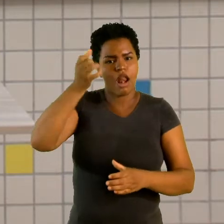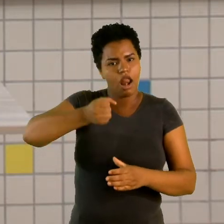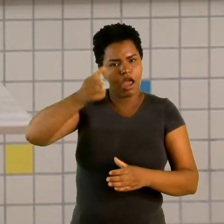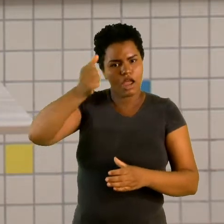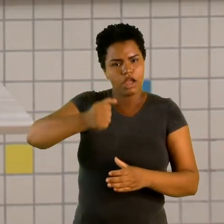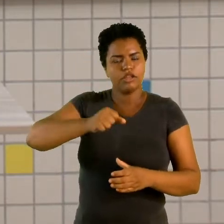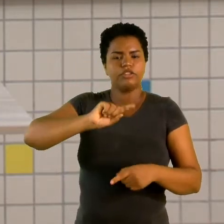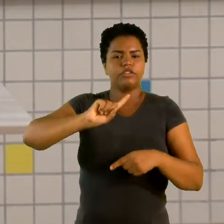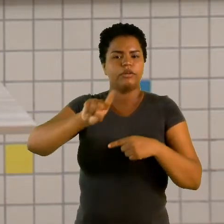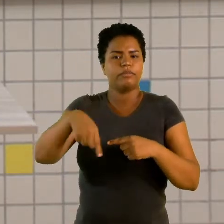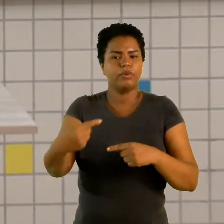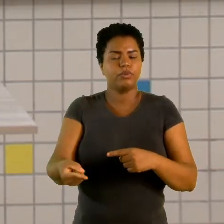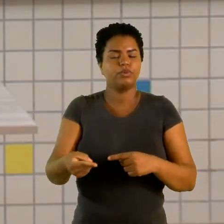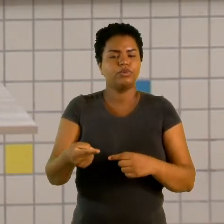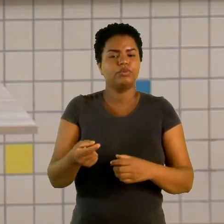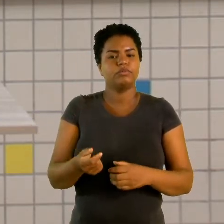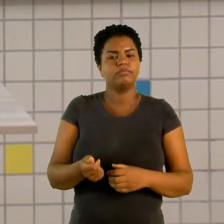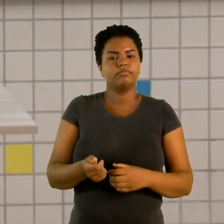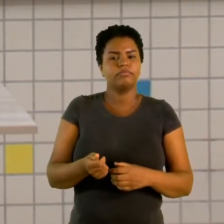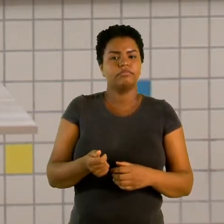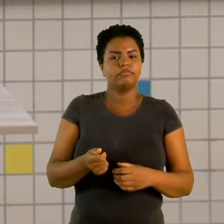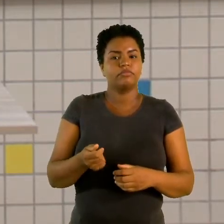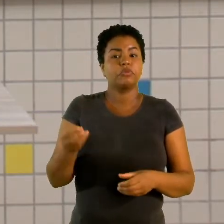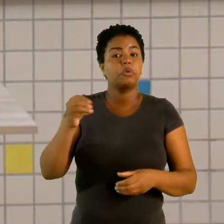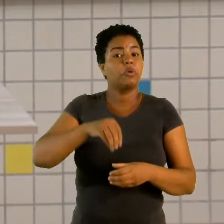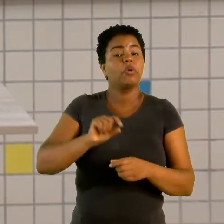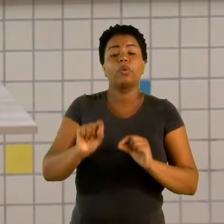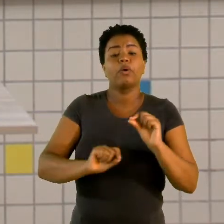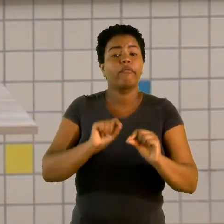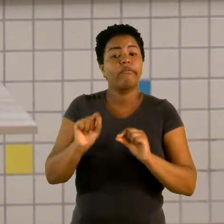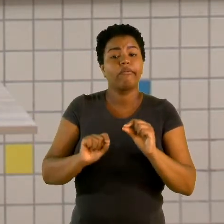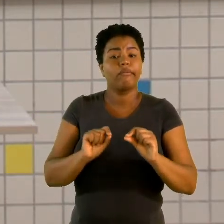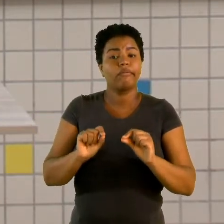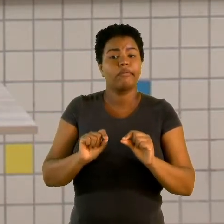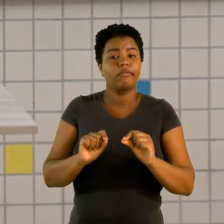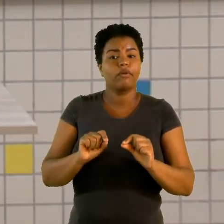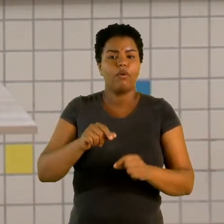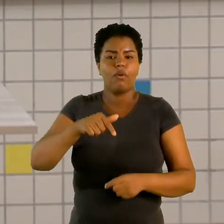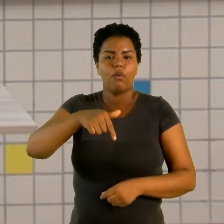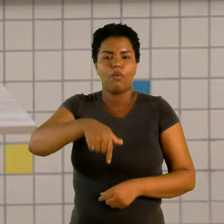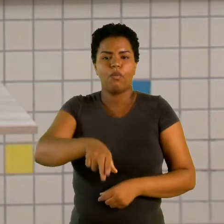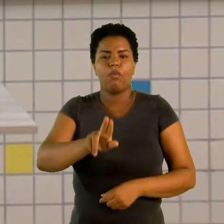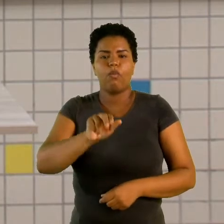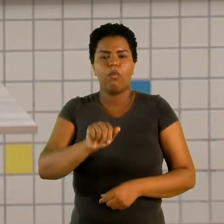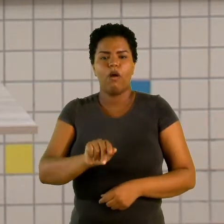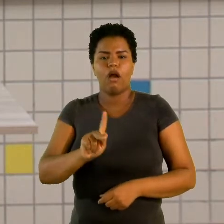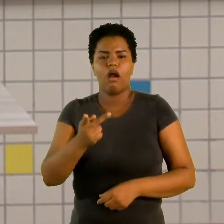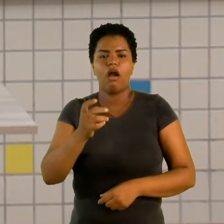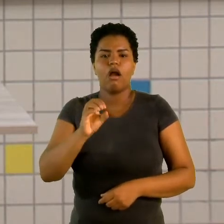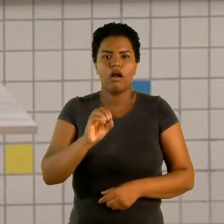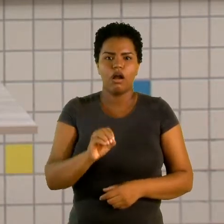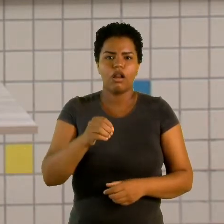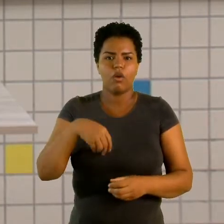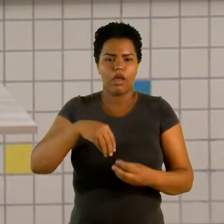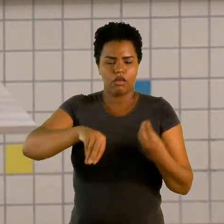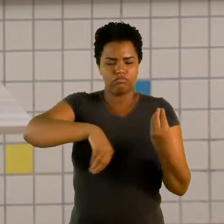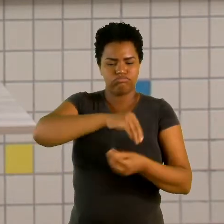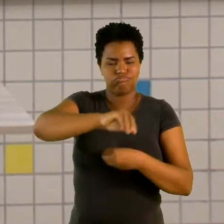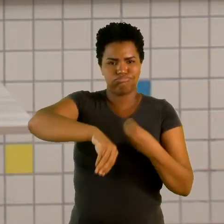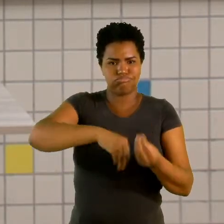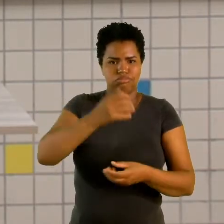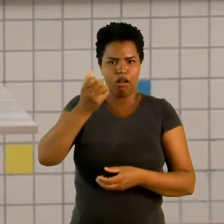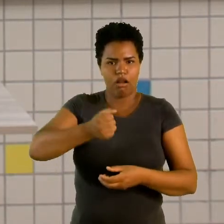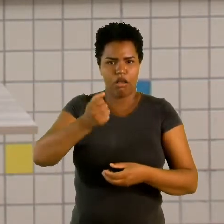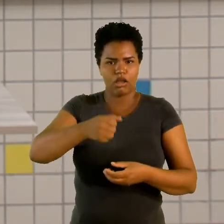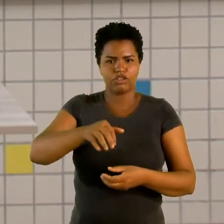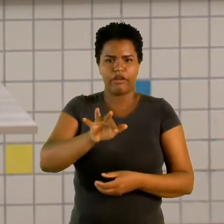o quê? Coloca o que nele, gente? Chamado coalho. Esse coalho vai fermentar o leite. E o leite,